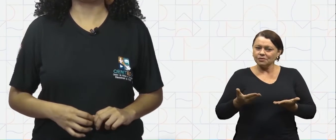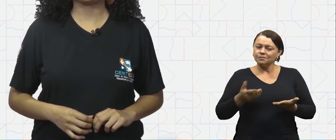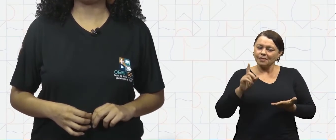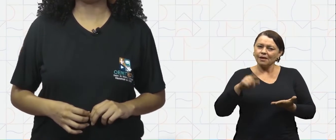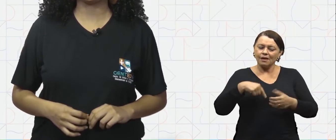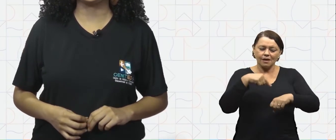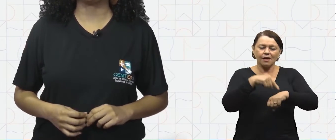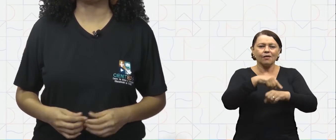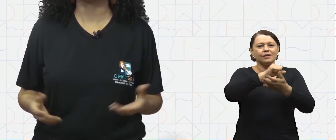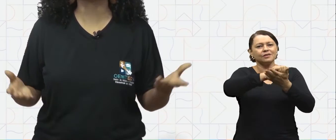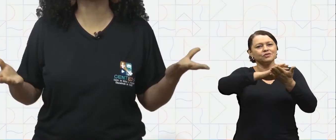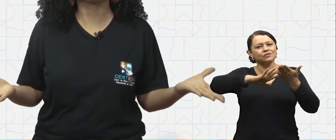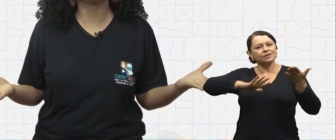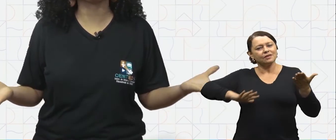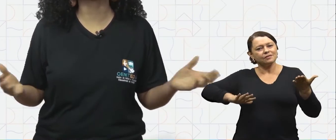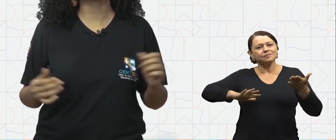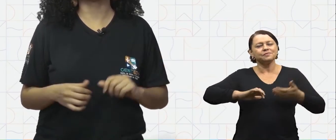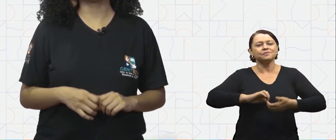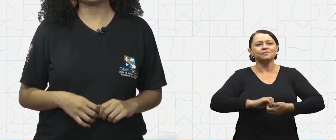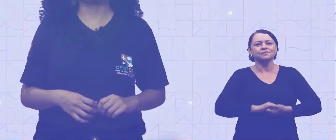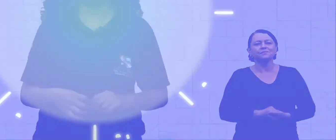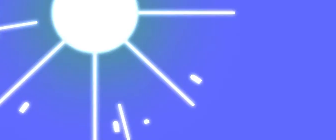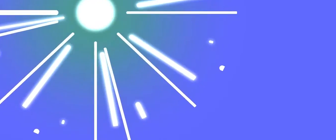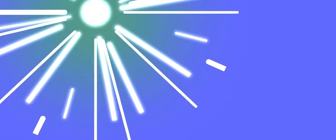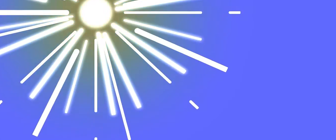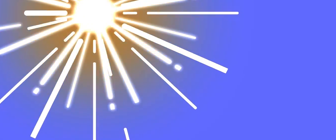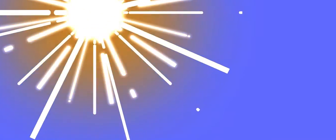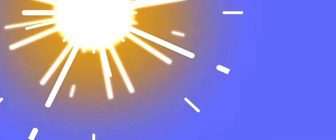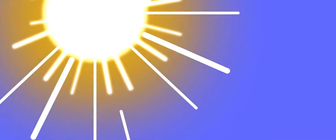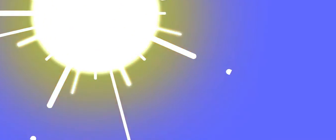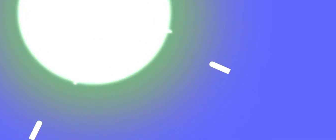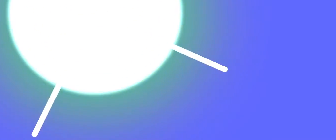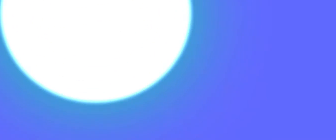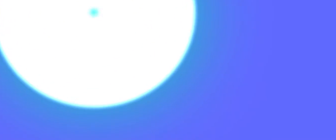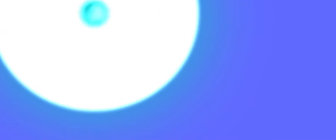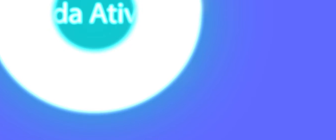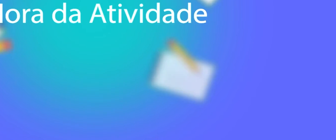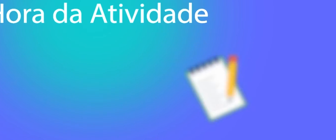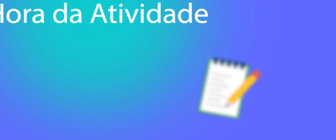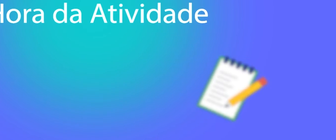o que aprendeu na aula de hoje? Está na hora da atividade!